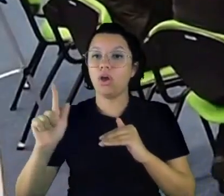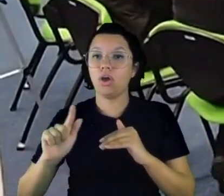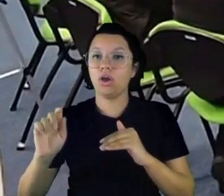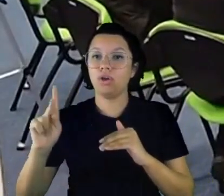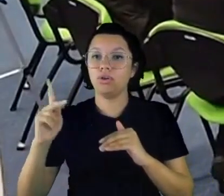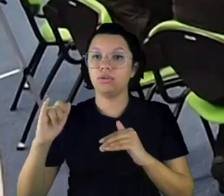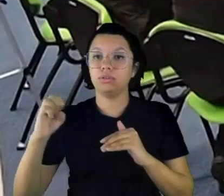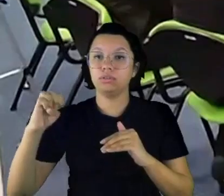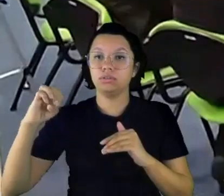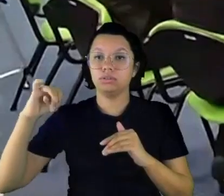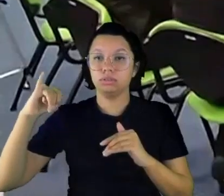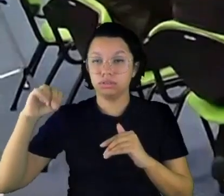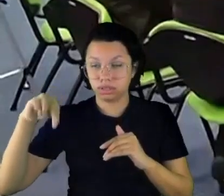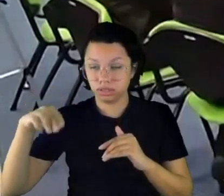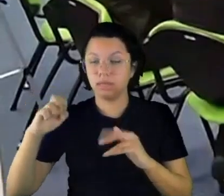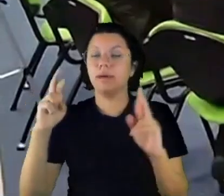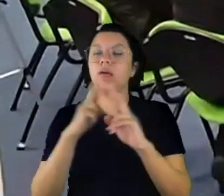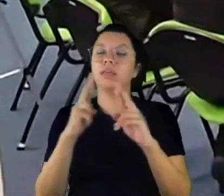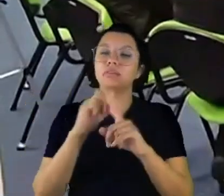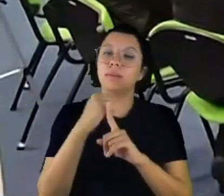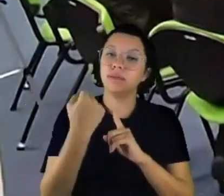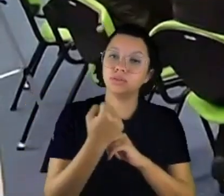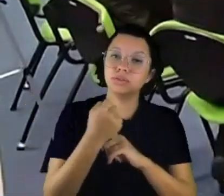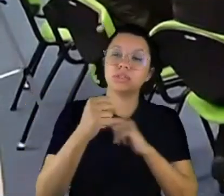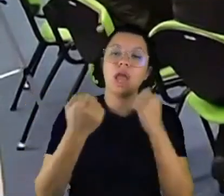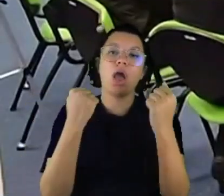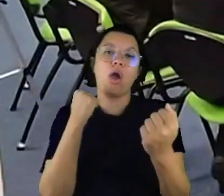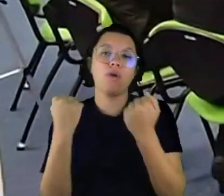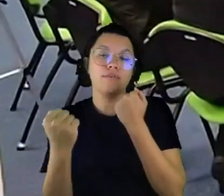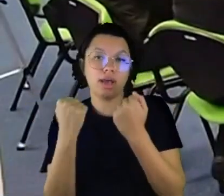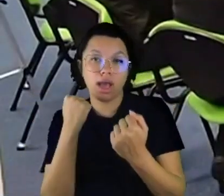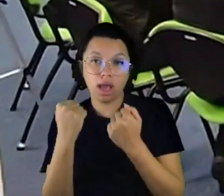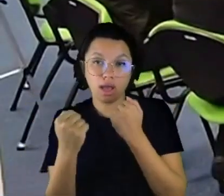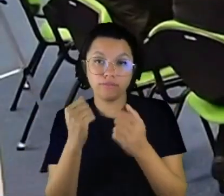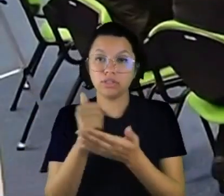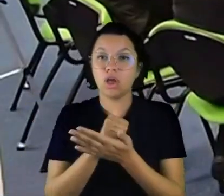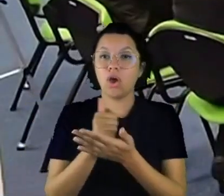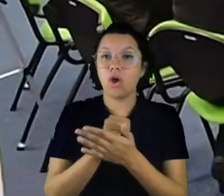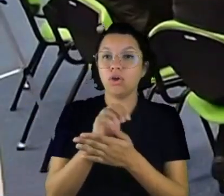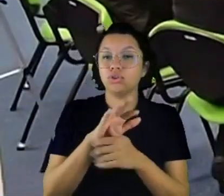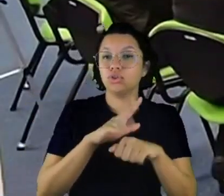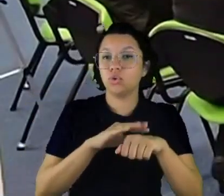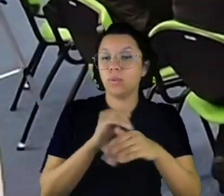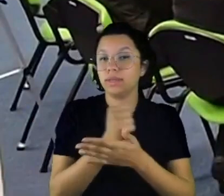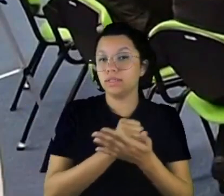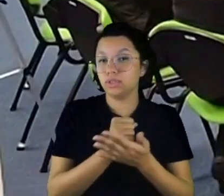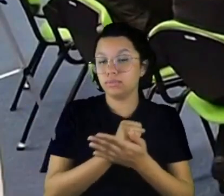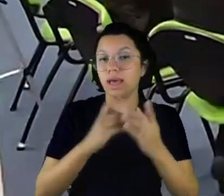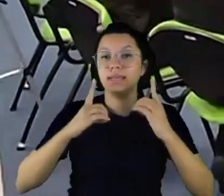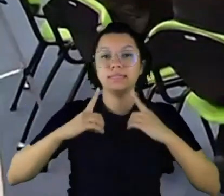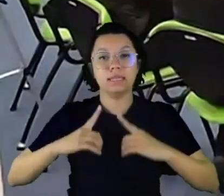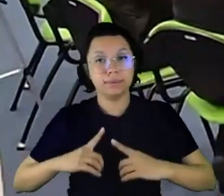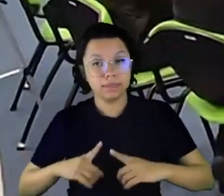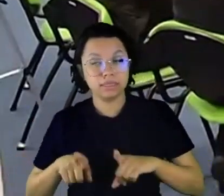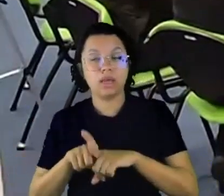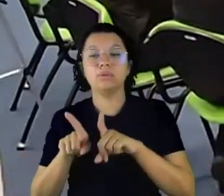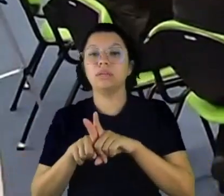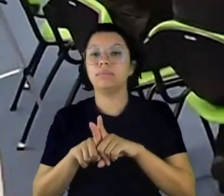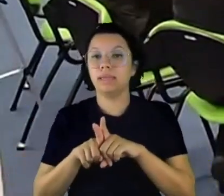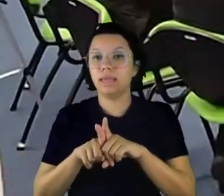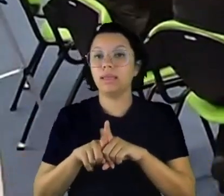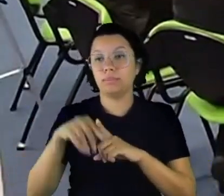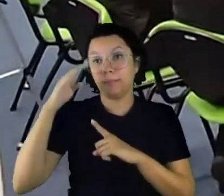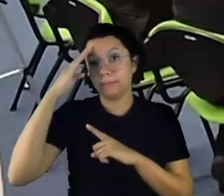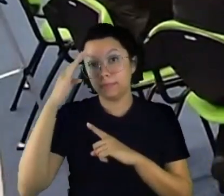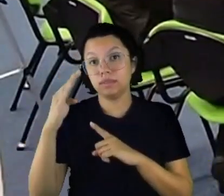de doença de base, atividade física, controle da depressão, está entre os principais itens necessários para